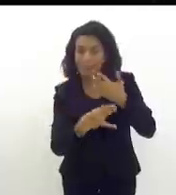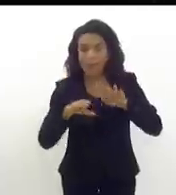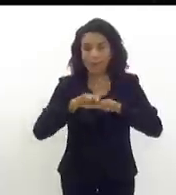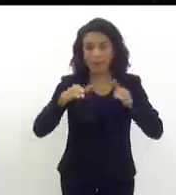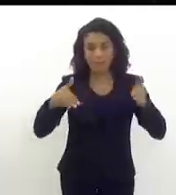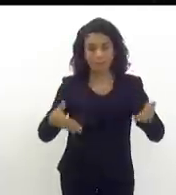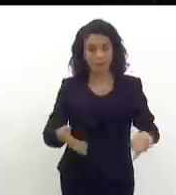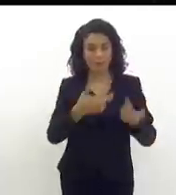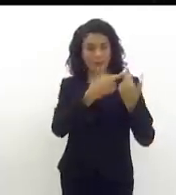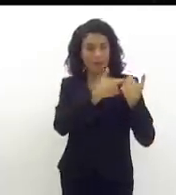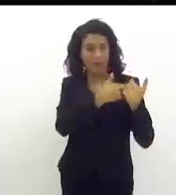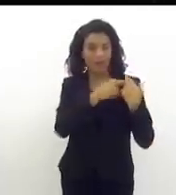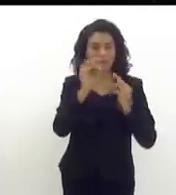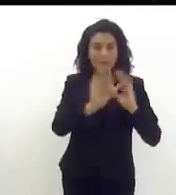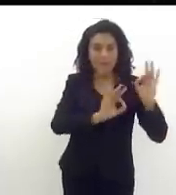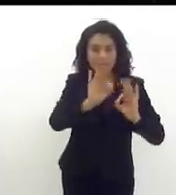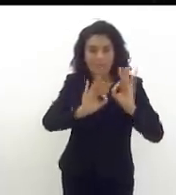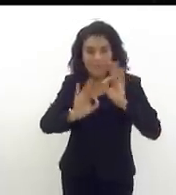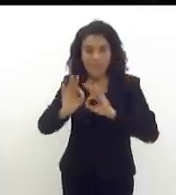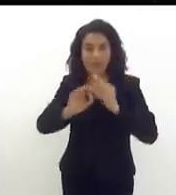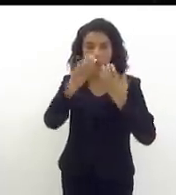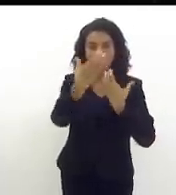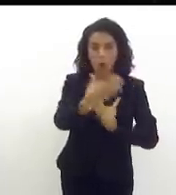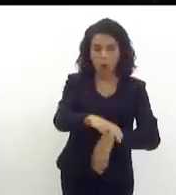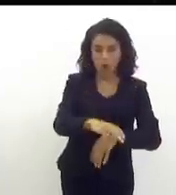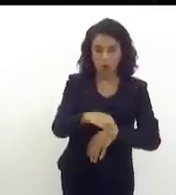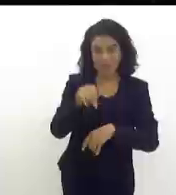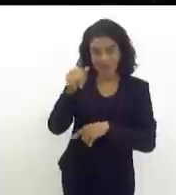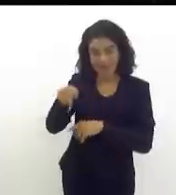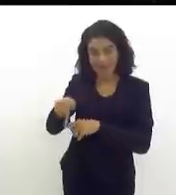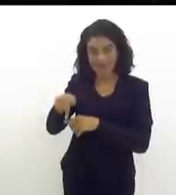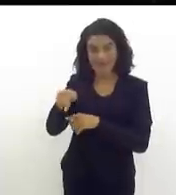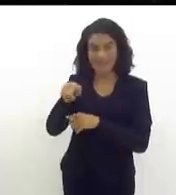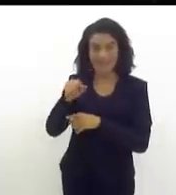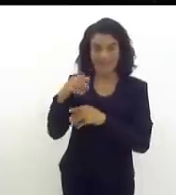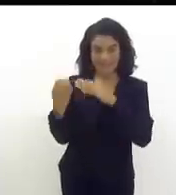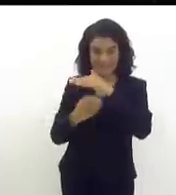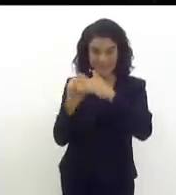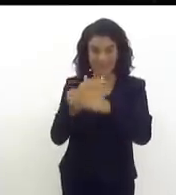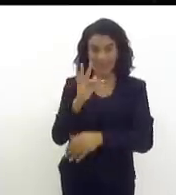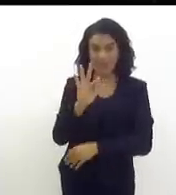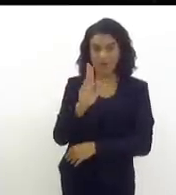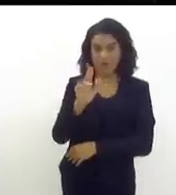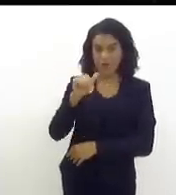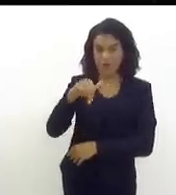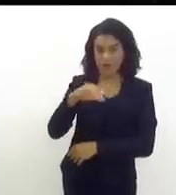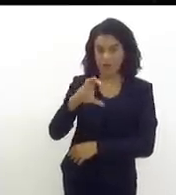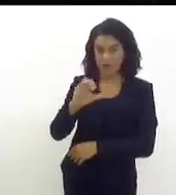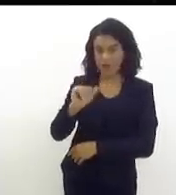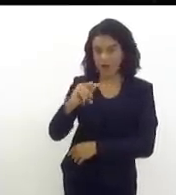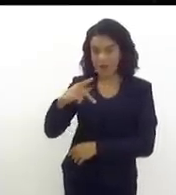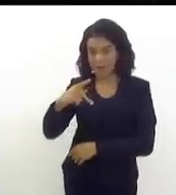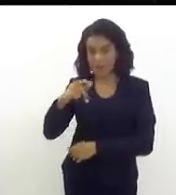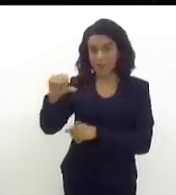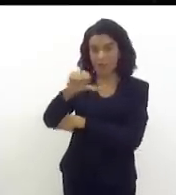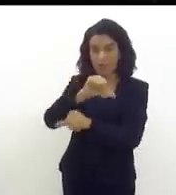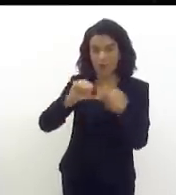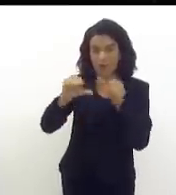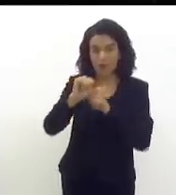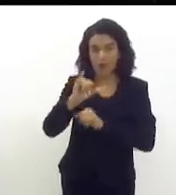o concurso público e essa funcap extinta que se tornou a idade